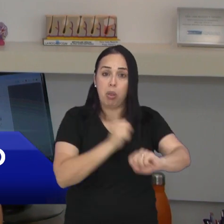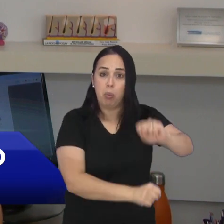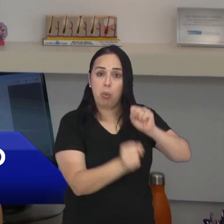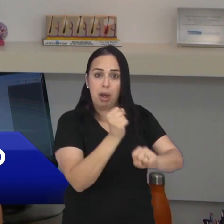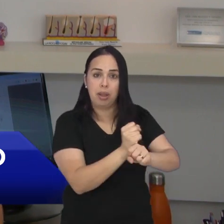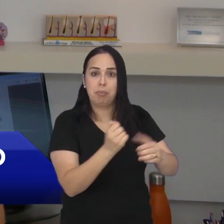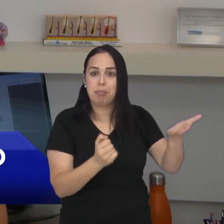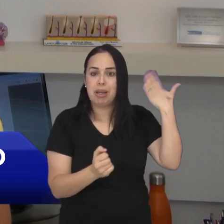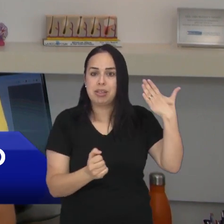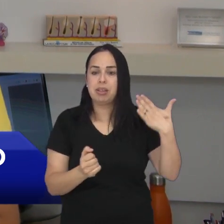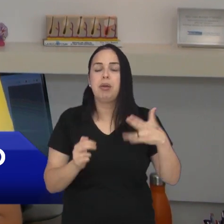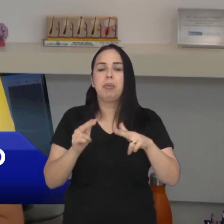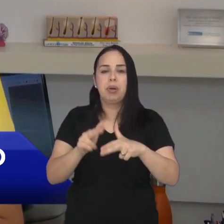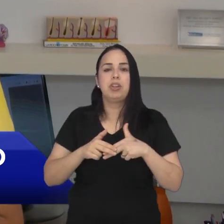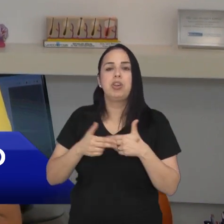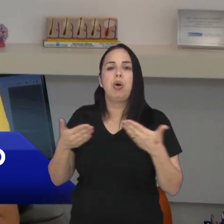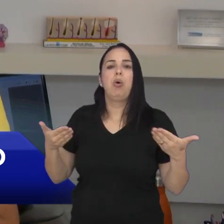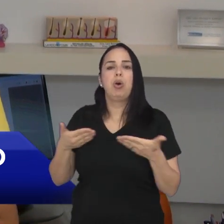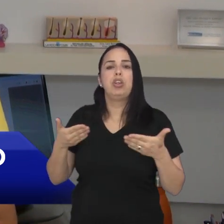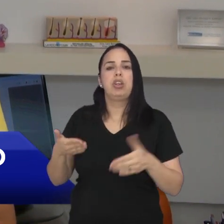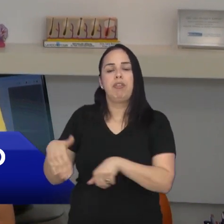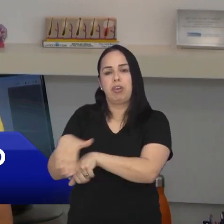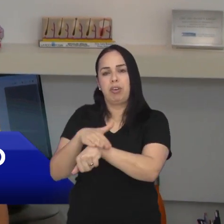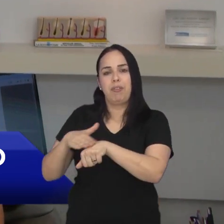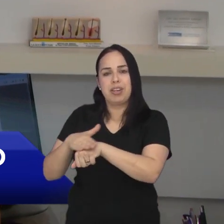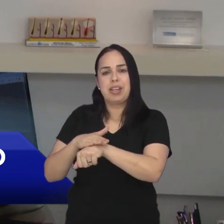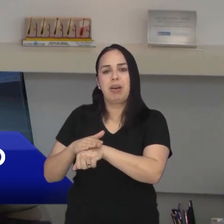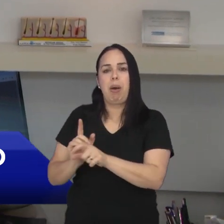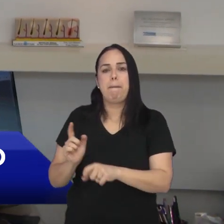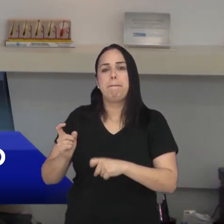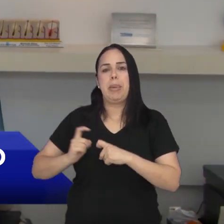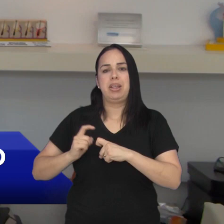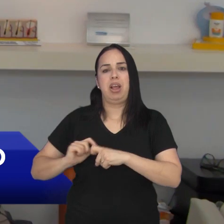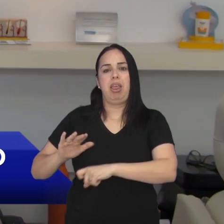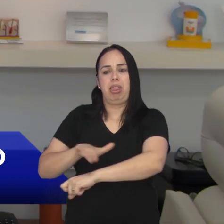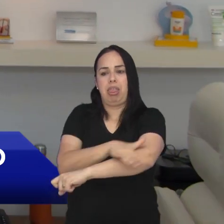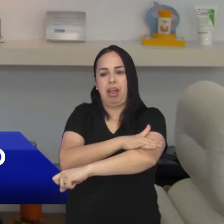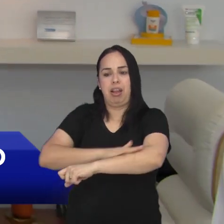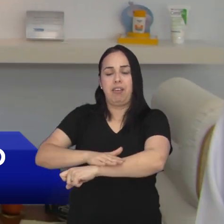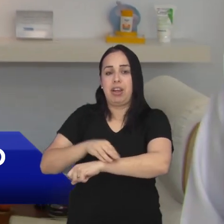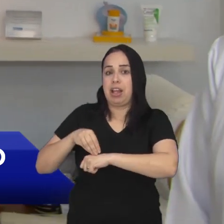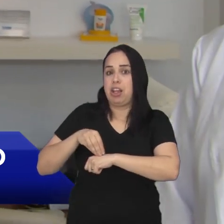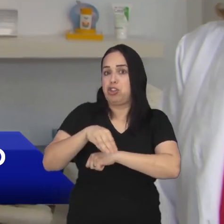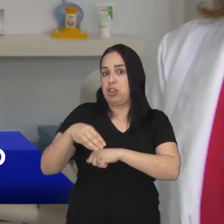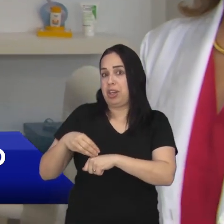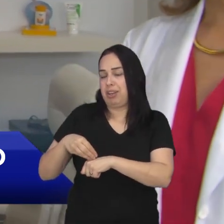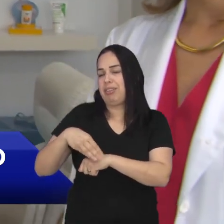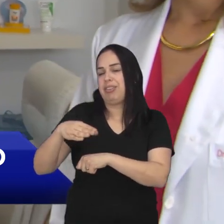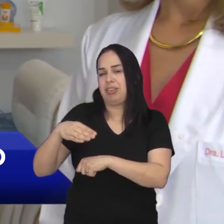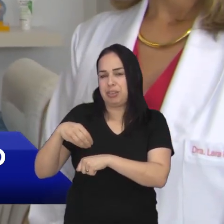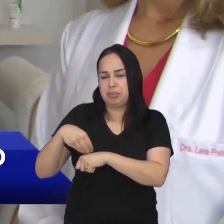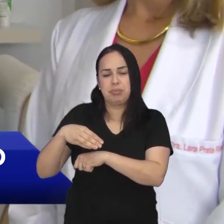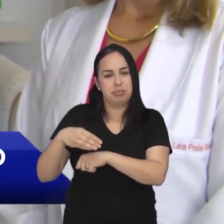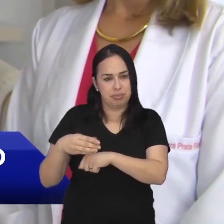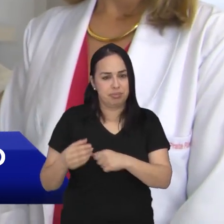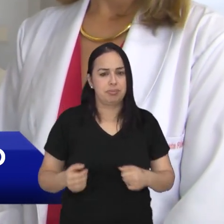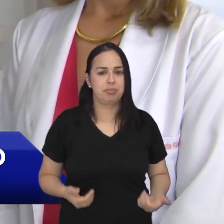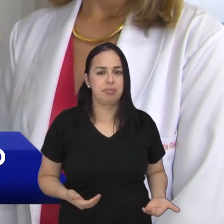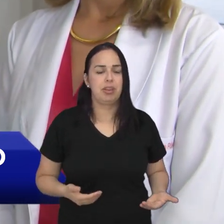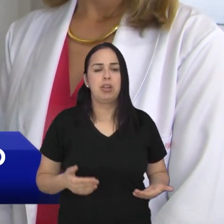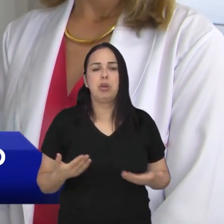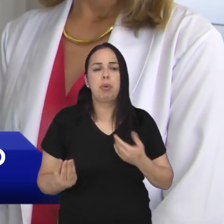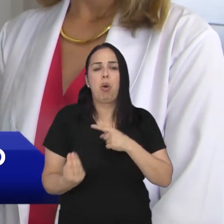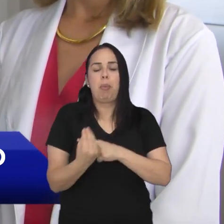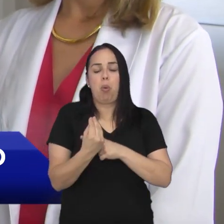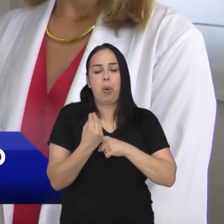em 2023. E hoje eu estou aqui com a doutora Lara Prata, ela é dermatologista e vai dar algumas dicas, algumas